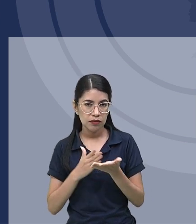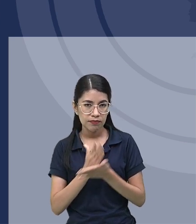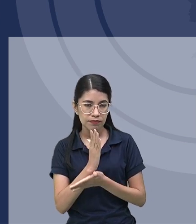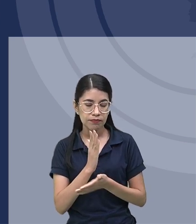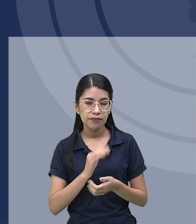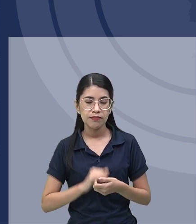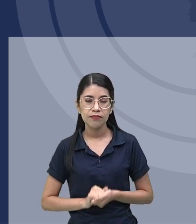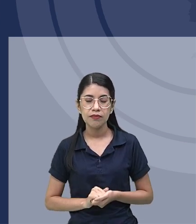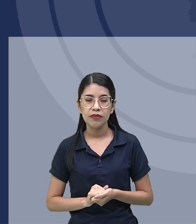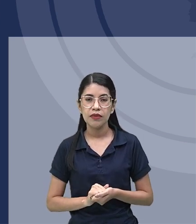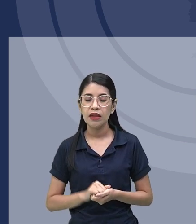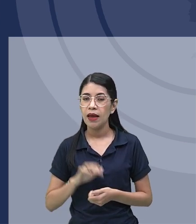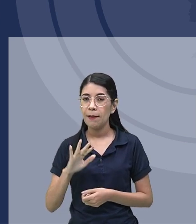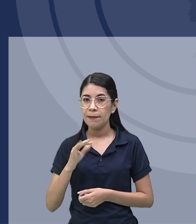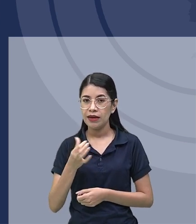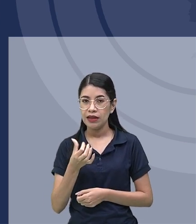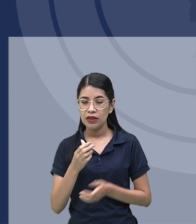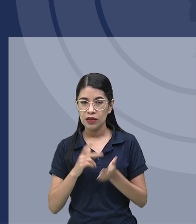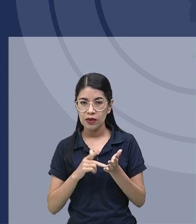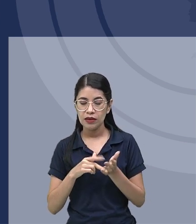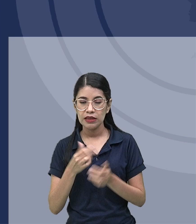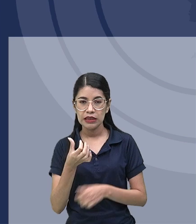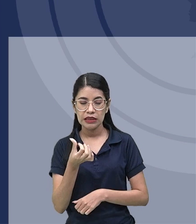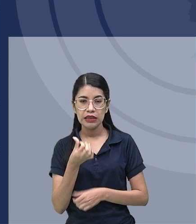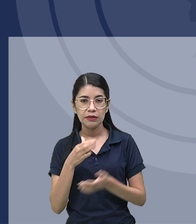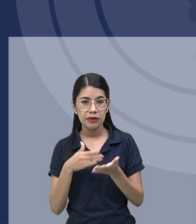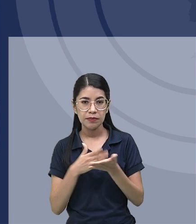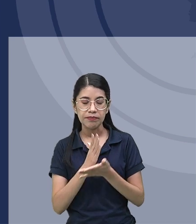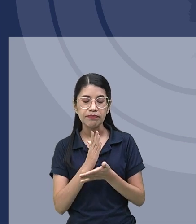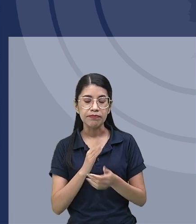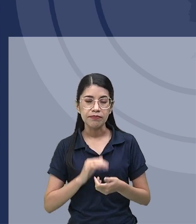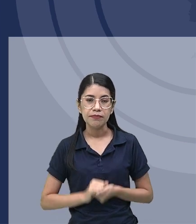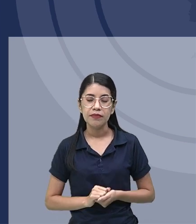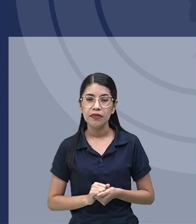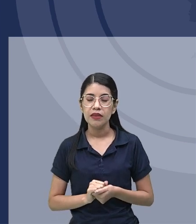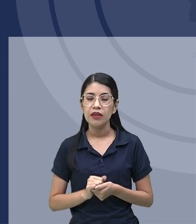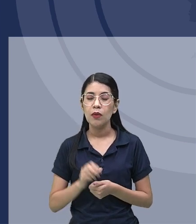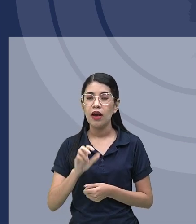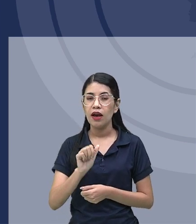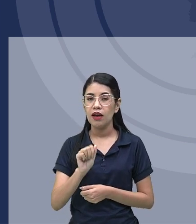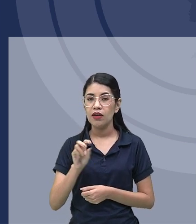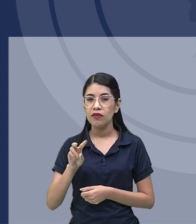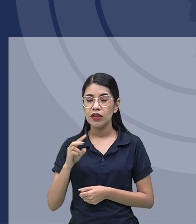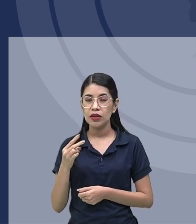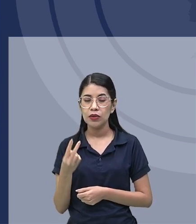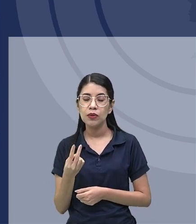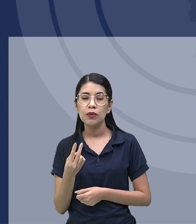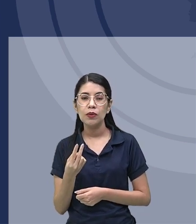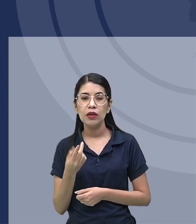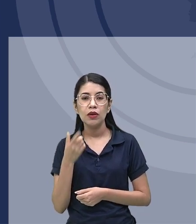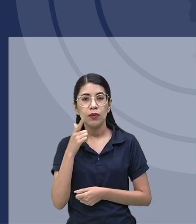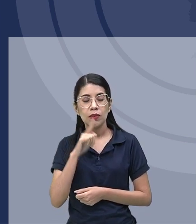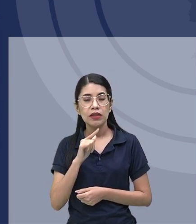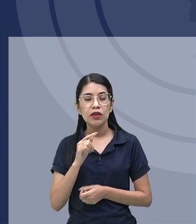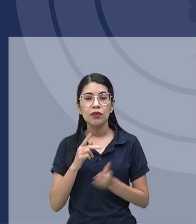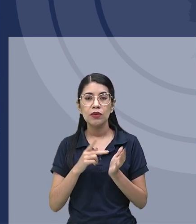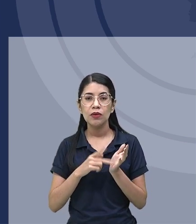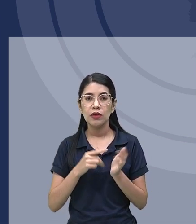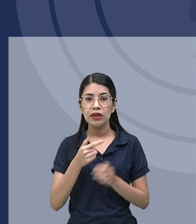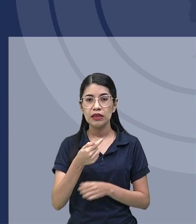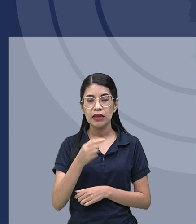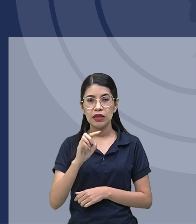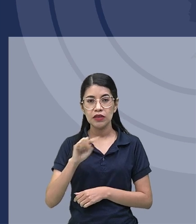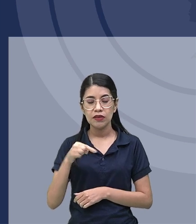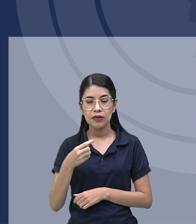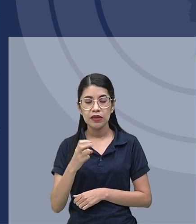Média 6. Média 6. É. Média 6. Isso. E aí, a avaliação 2, ele teve 7,5,